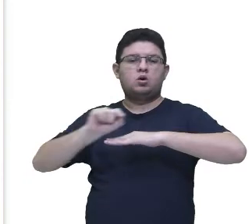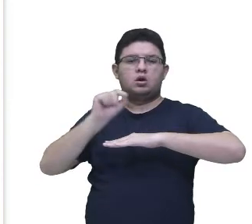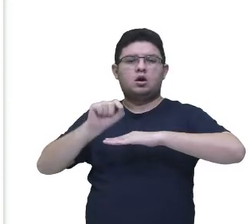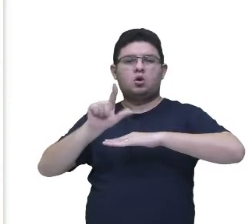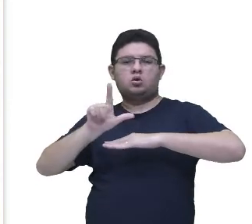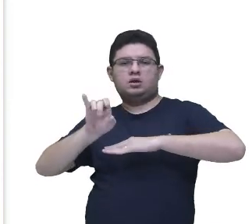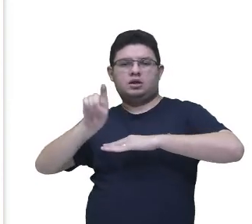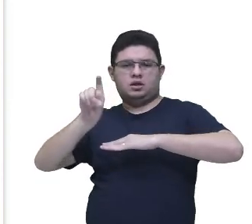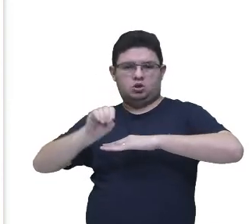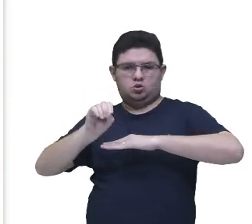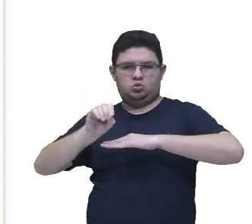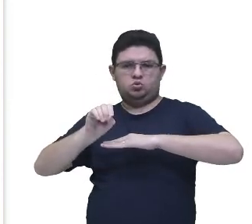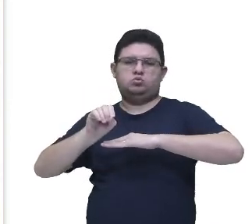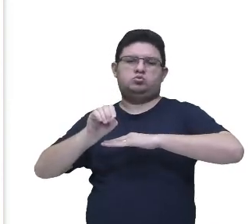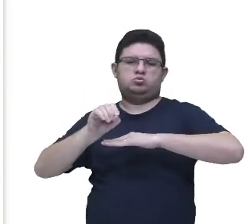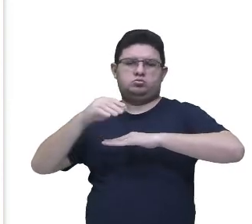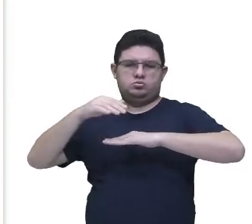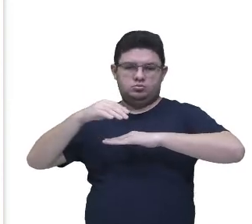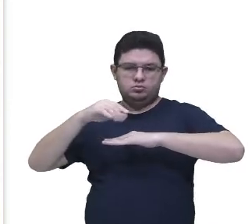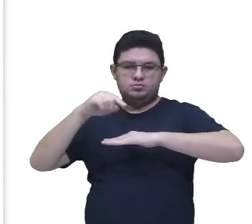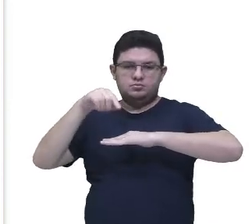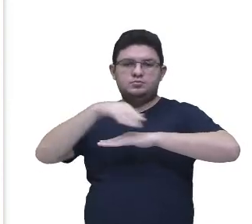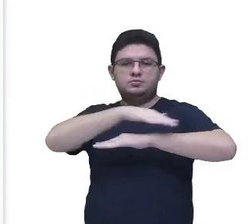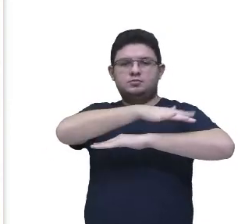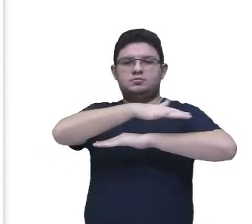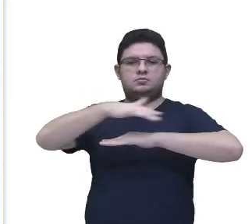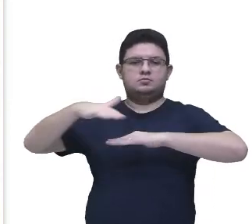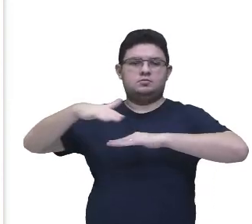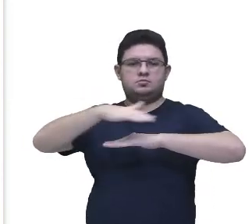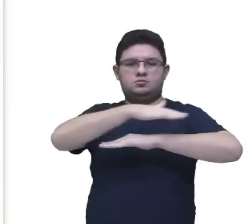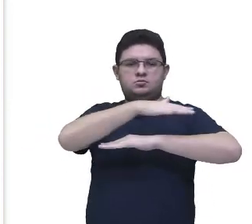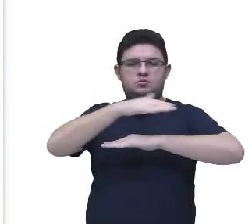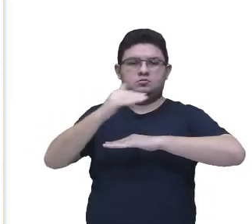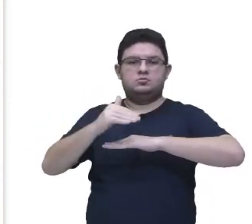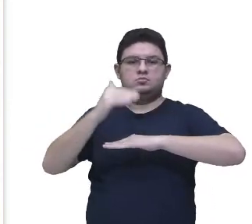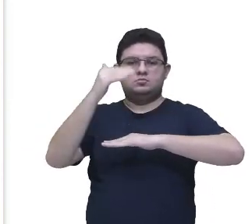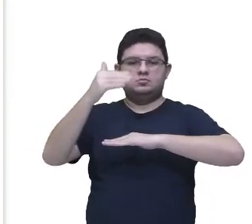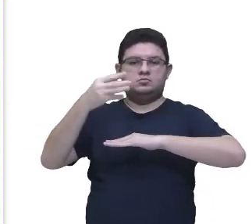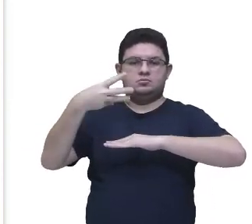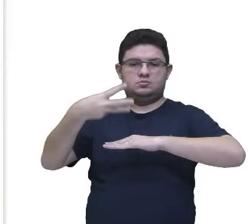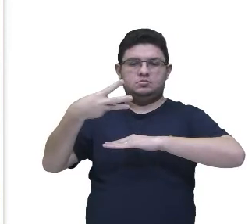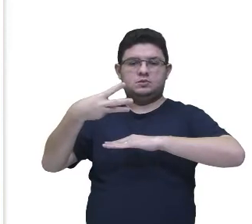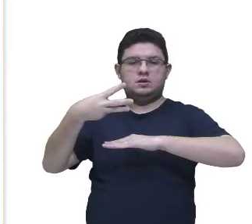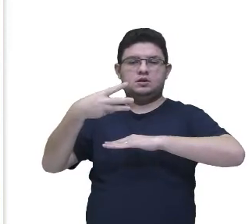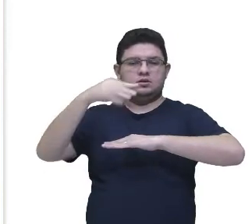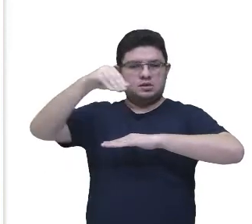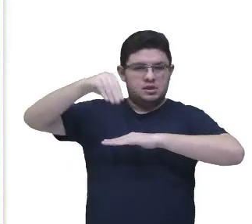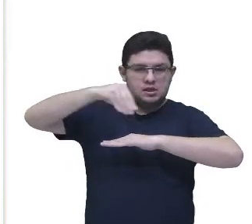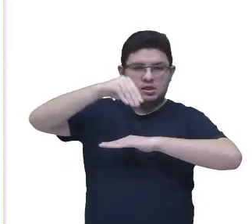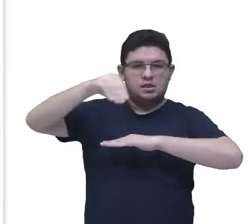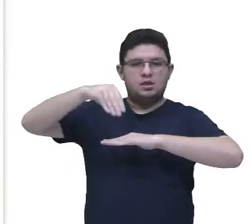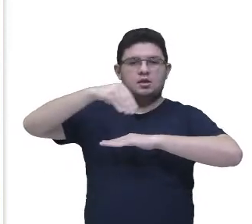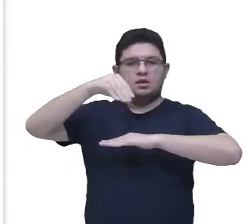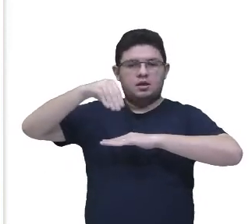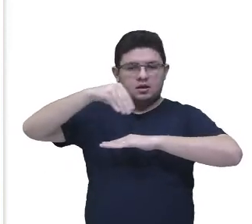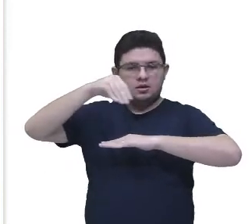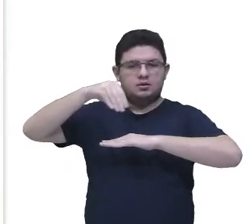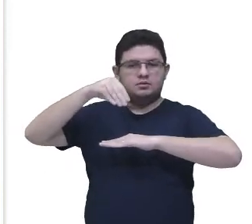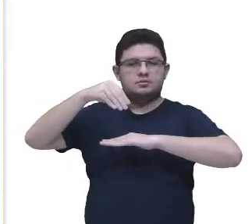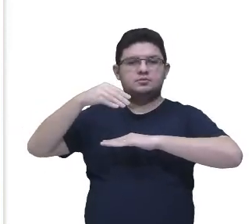Então, ele é descartado o lixo, ele é colocado ao número 3, que é uma camada de terra, e aí ele vai sendo lixo